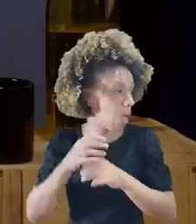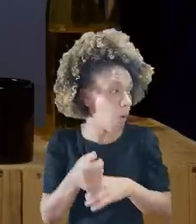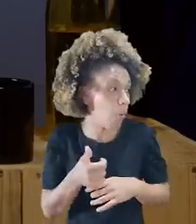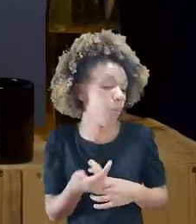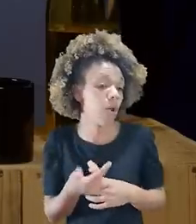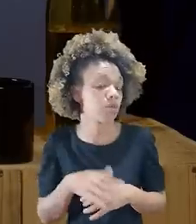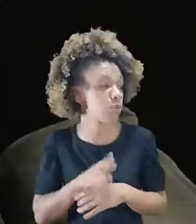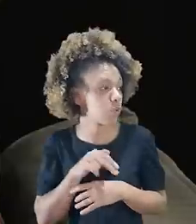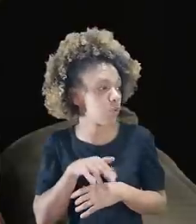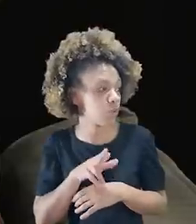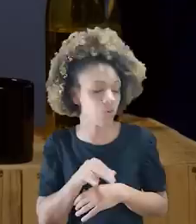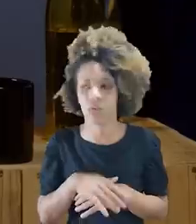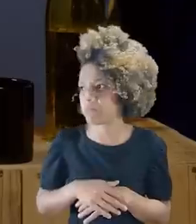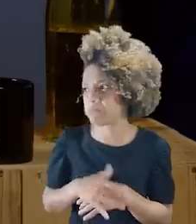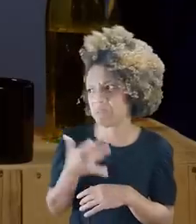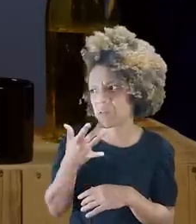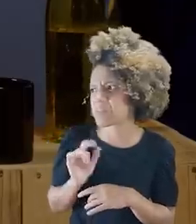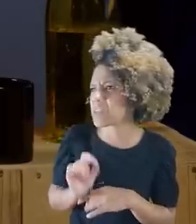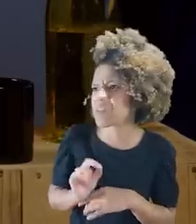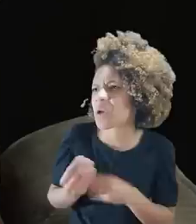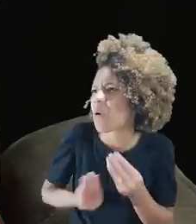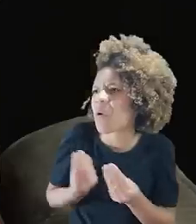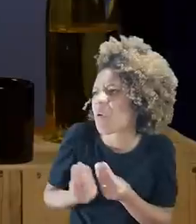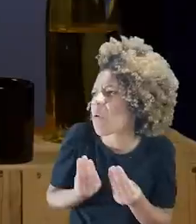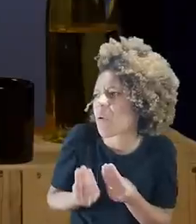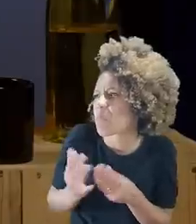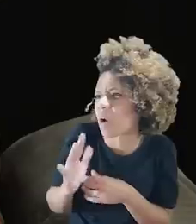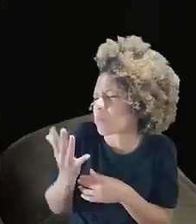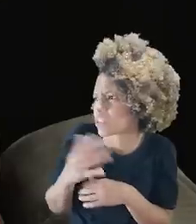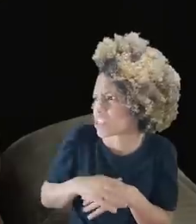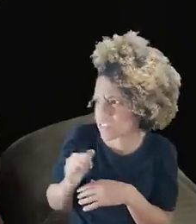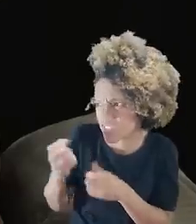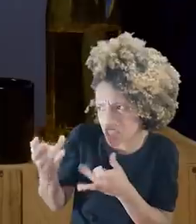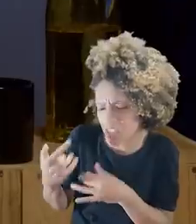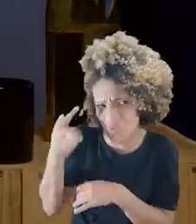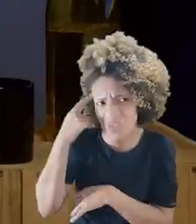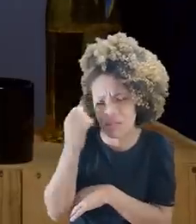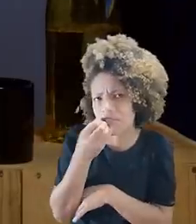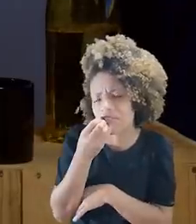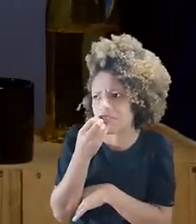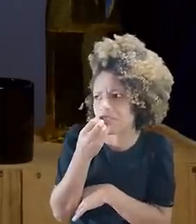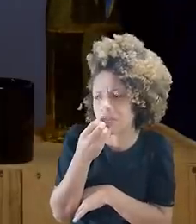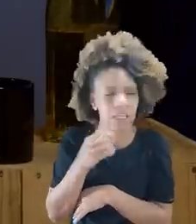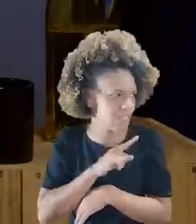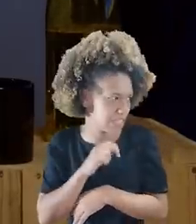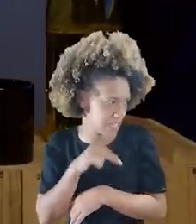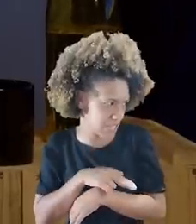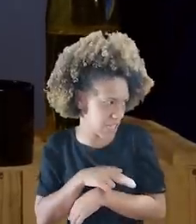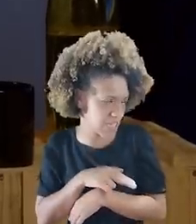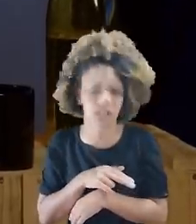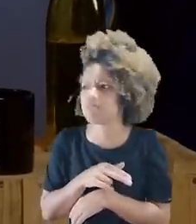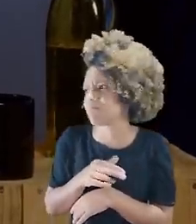sei como funciona É um aplicativo separado o tiktok você não faz ideia o que que é o tiktok é ap meu filho F para que tá passando